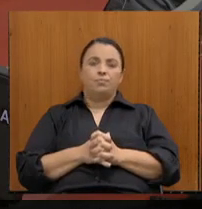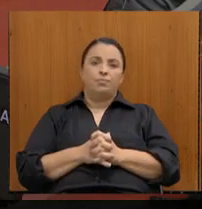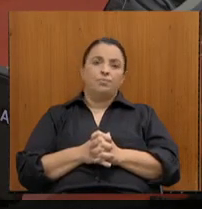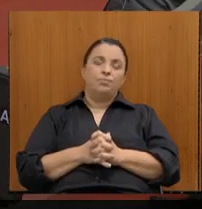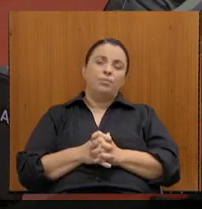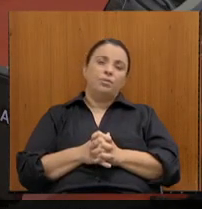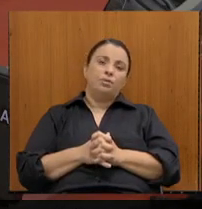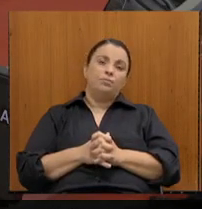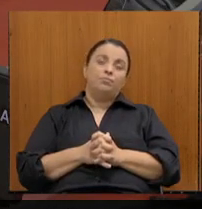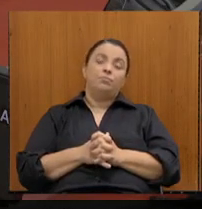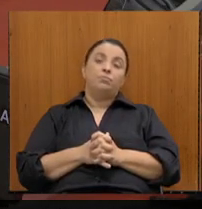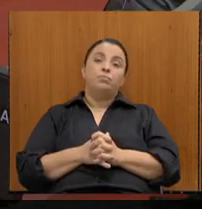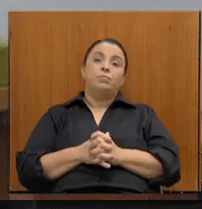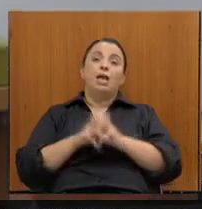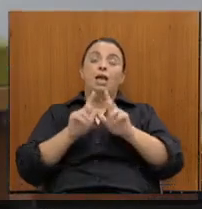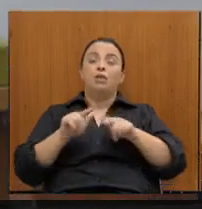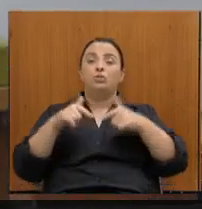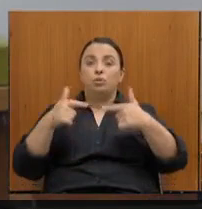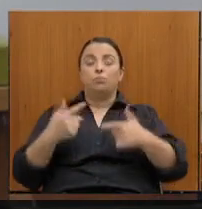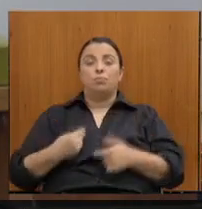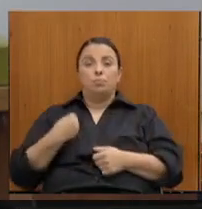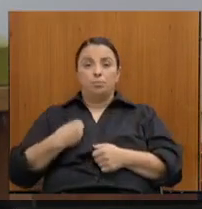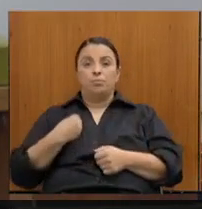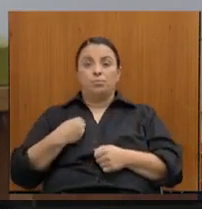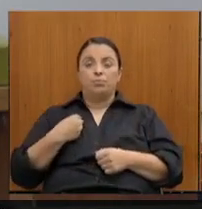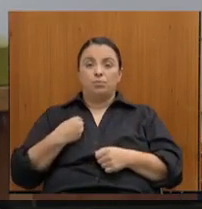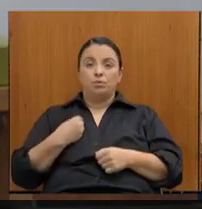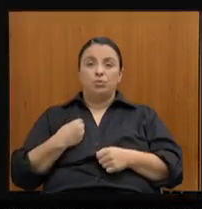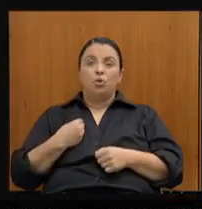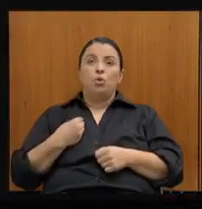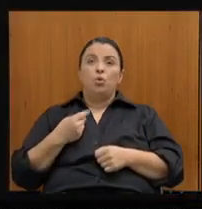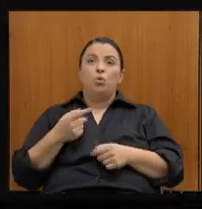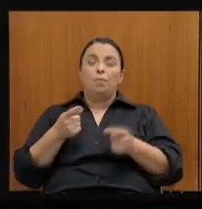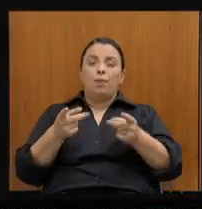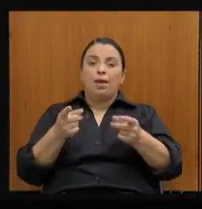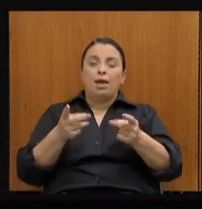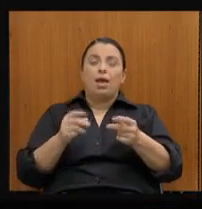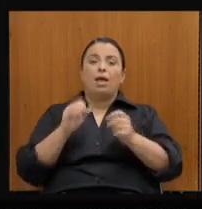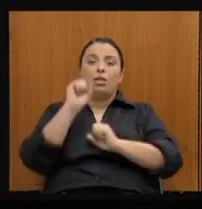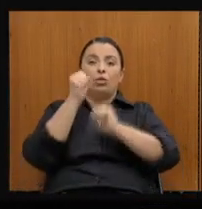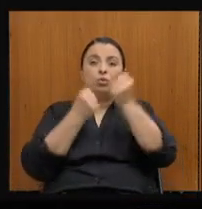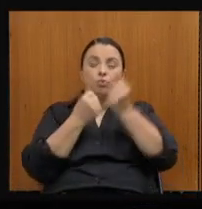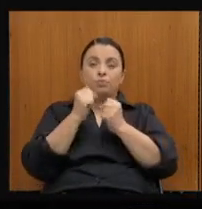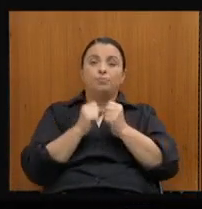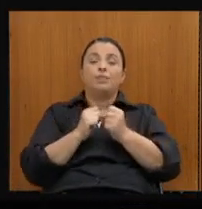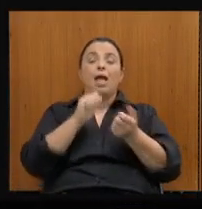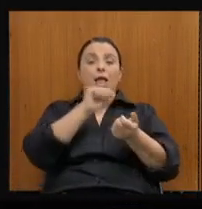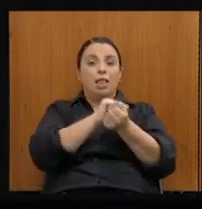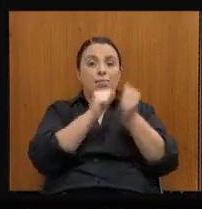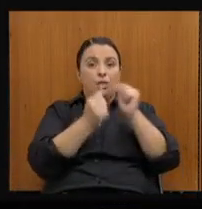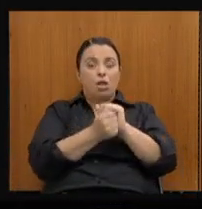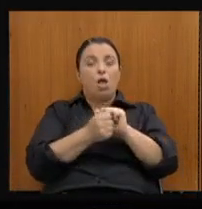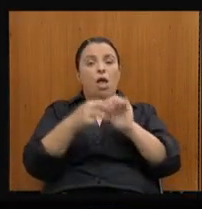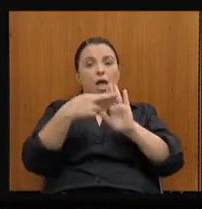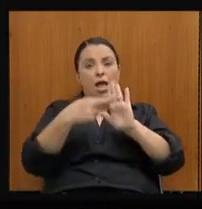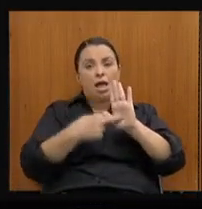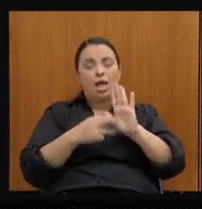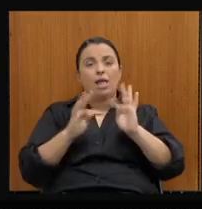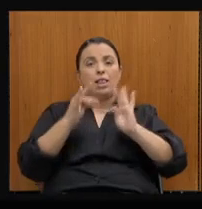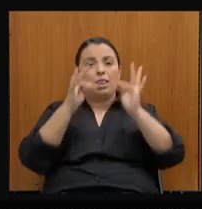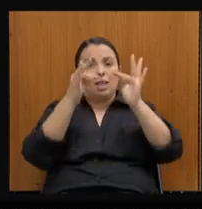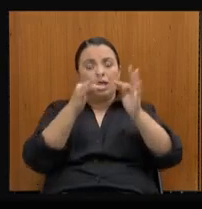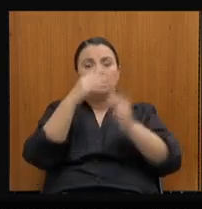e é procedimentos para participação do mercado indústria adequação às normas técnicas brasileiras tem se